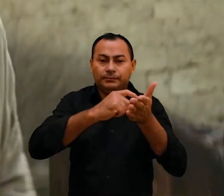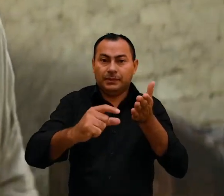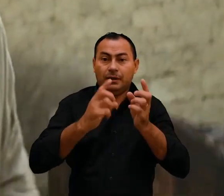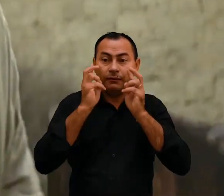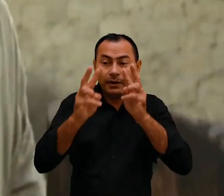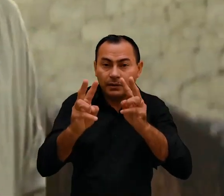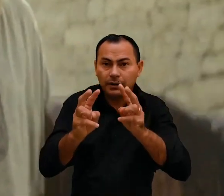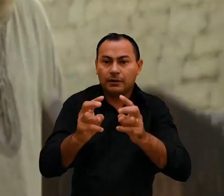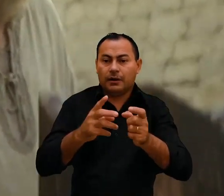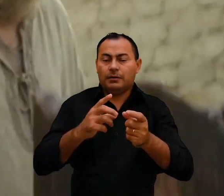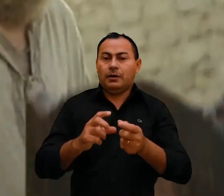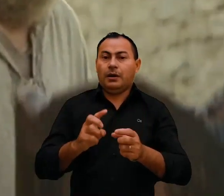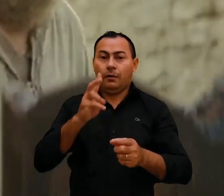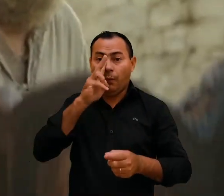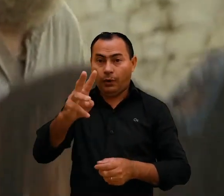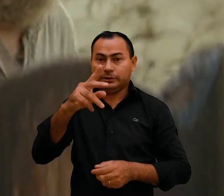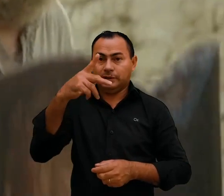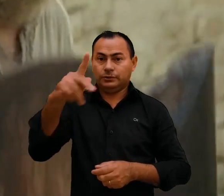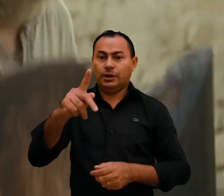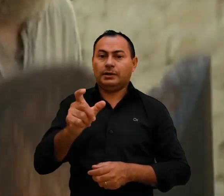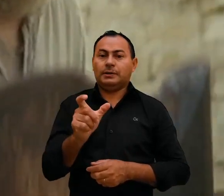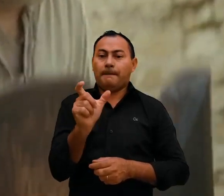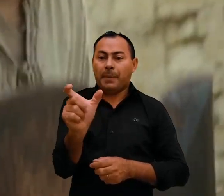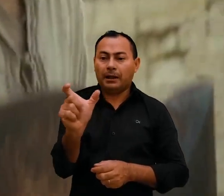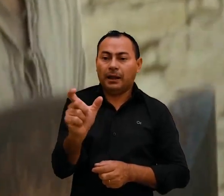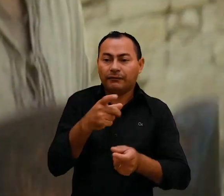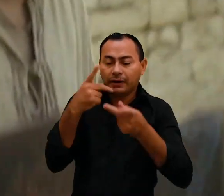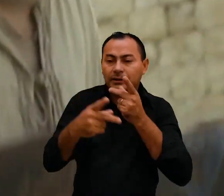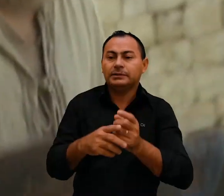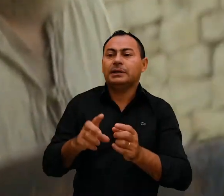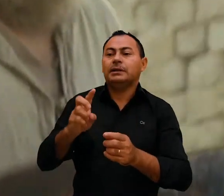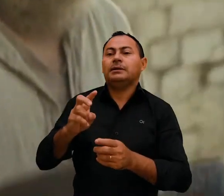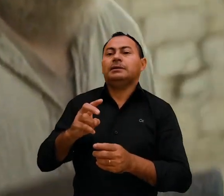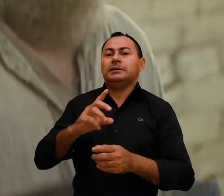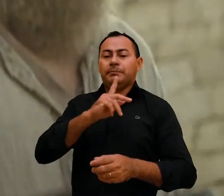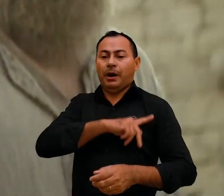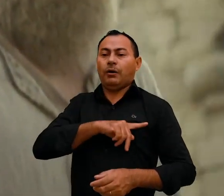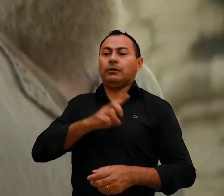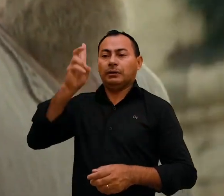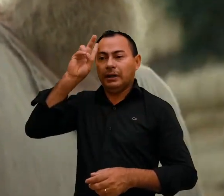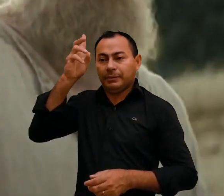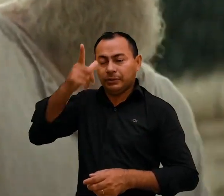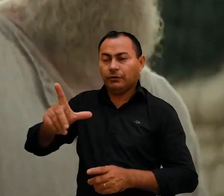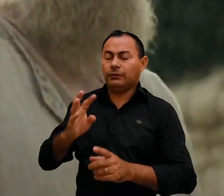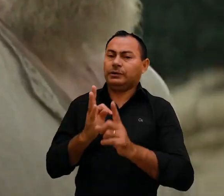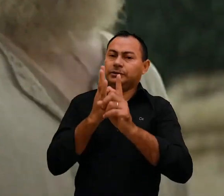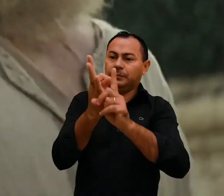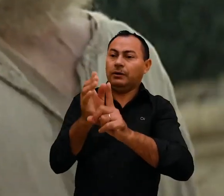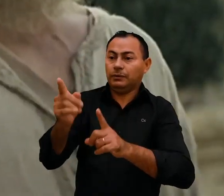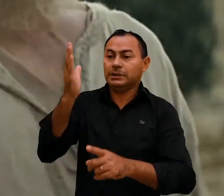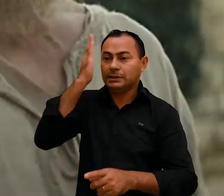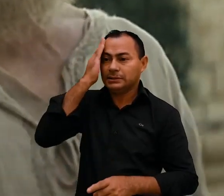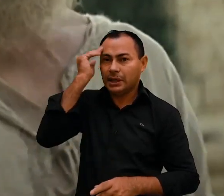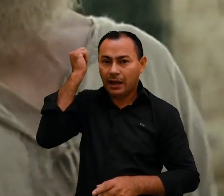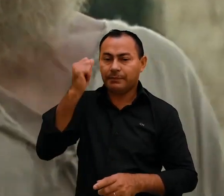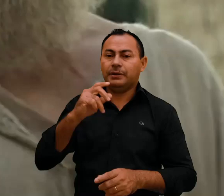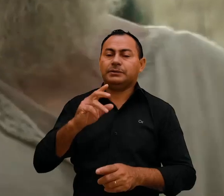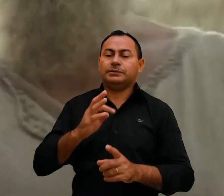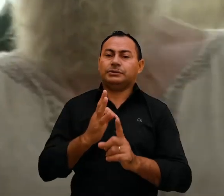percebemos o piso de suas palavras ele relembra Timóteo e disse você